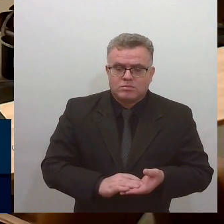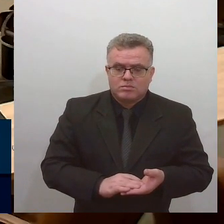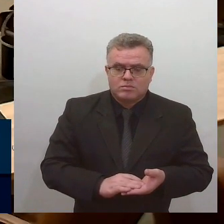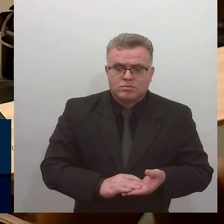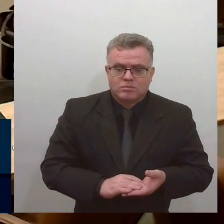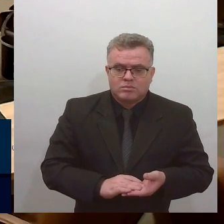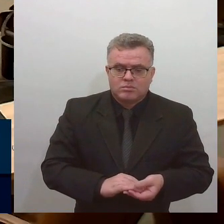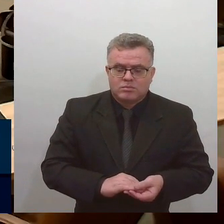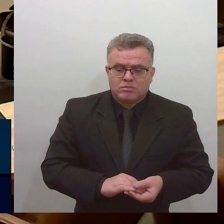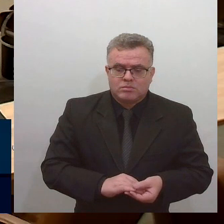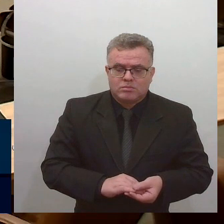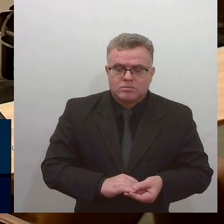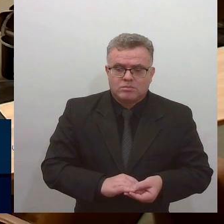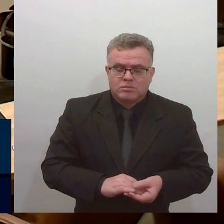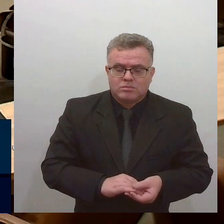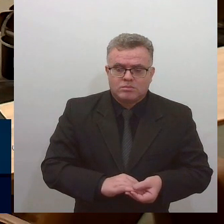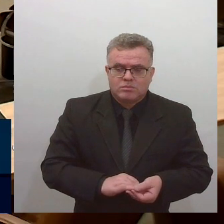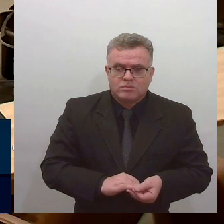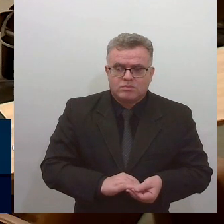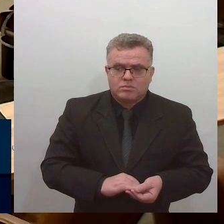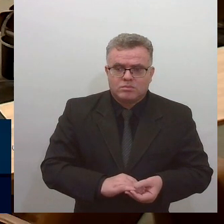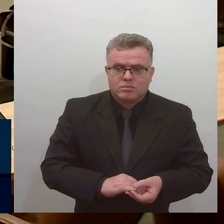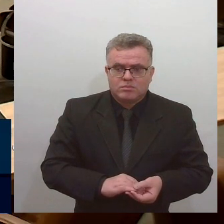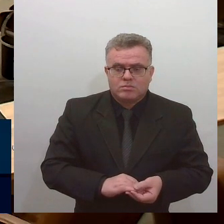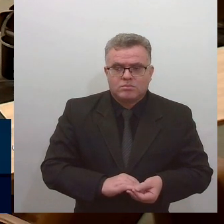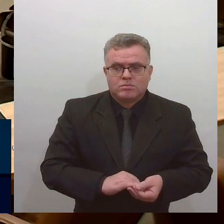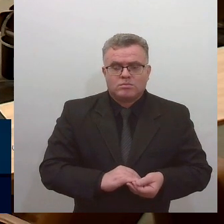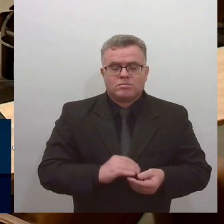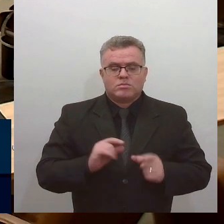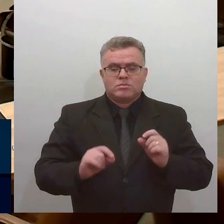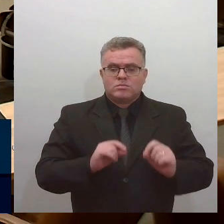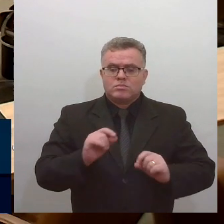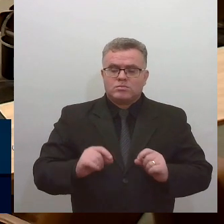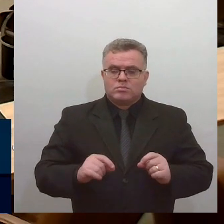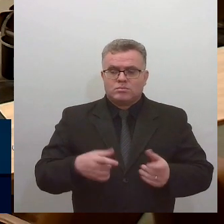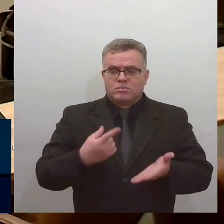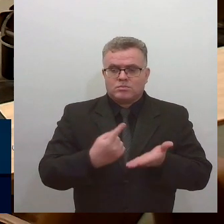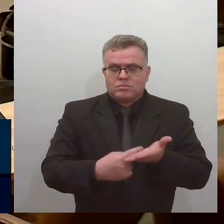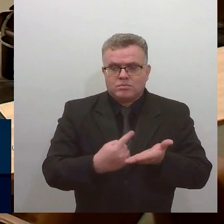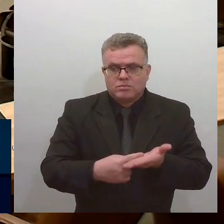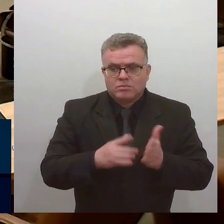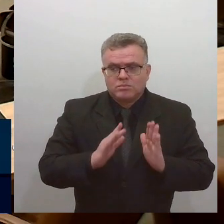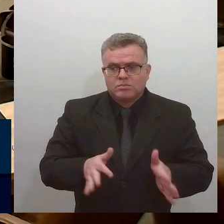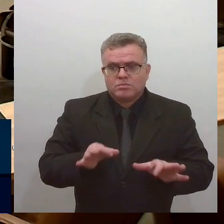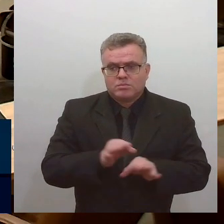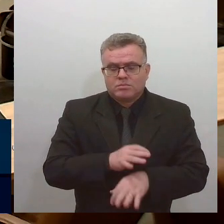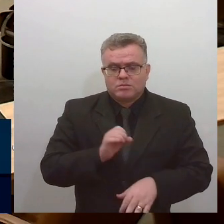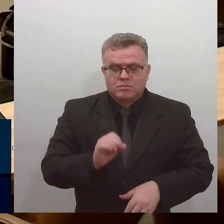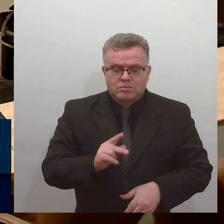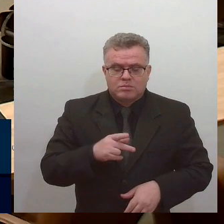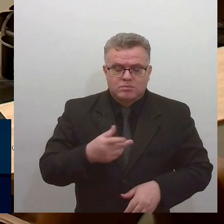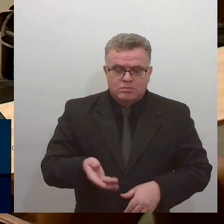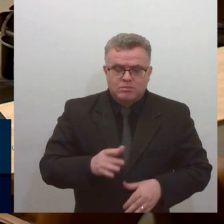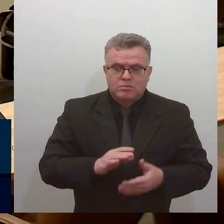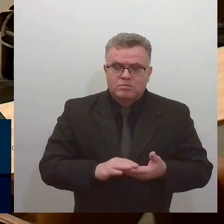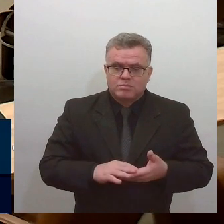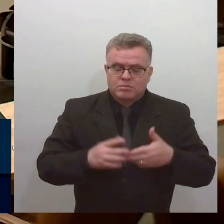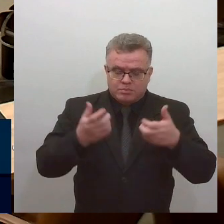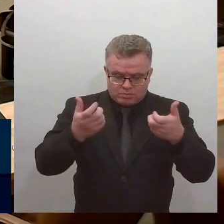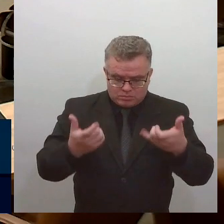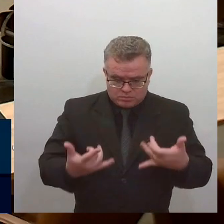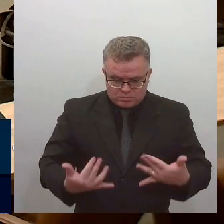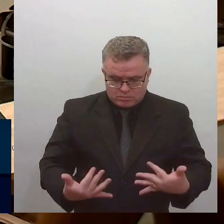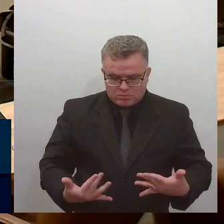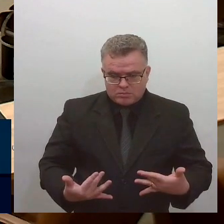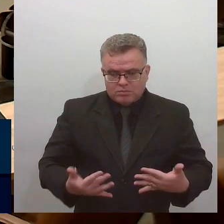palavra bem eh foi feito aqui uma explanação um